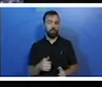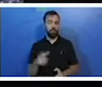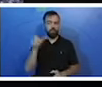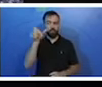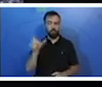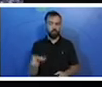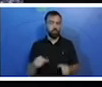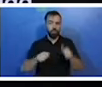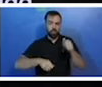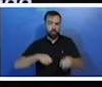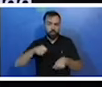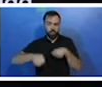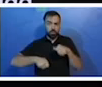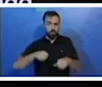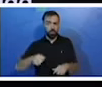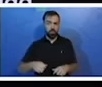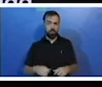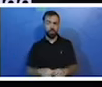ciclismo.